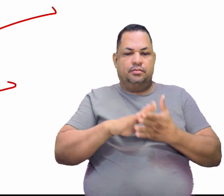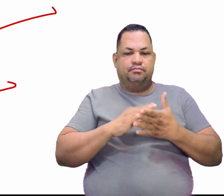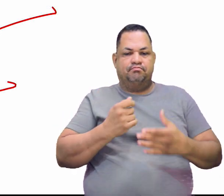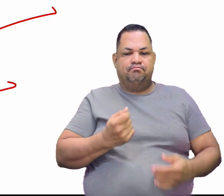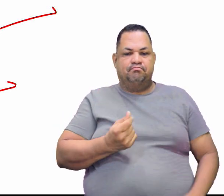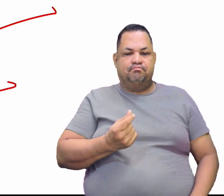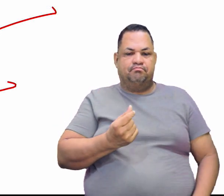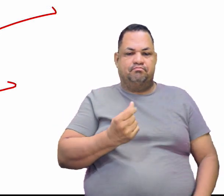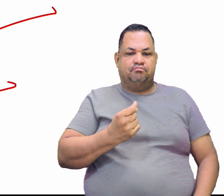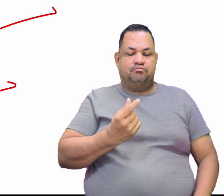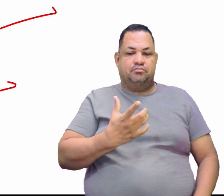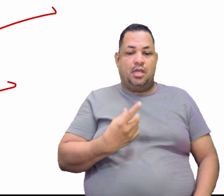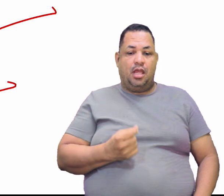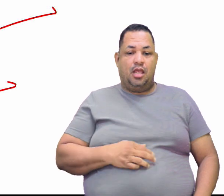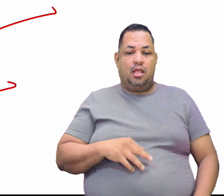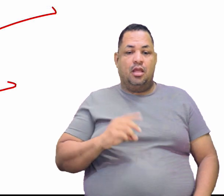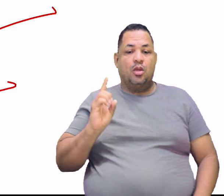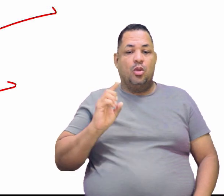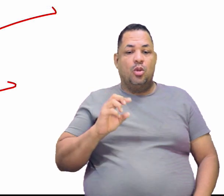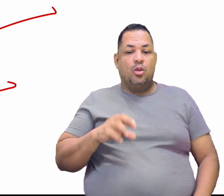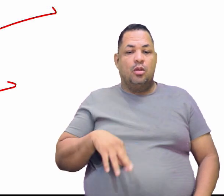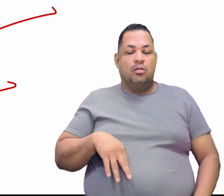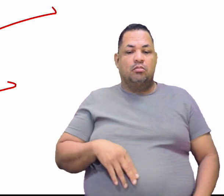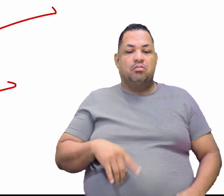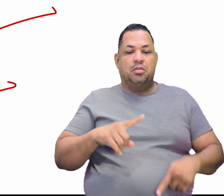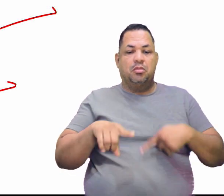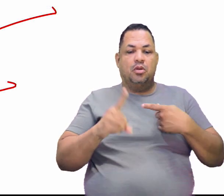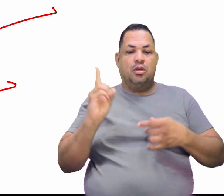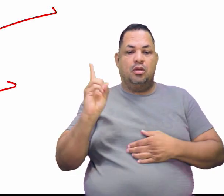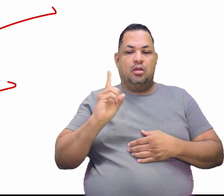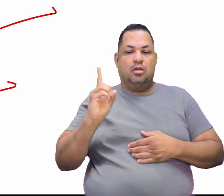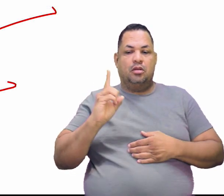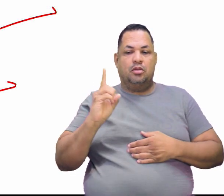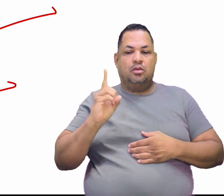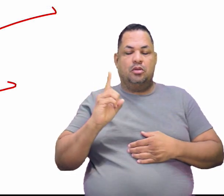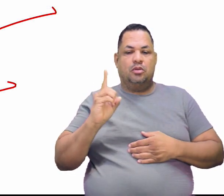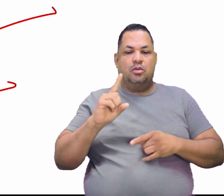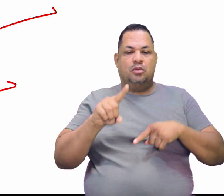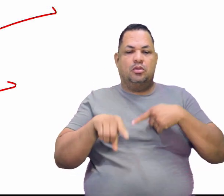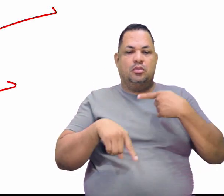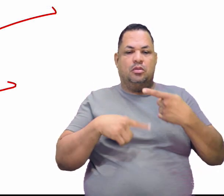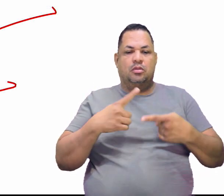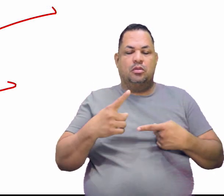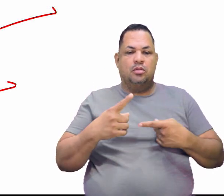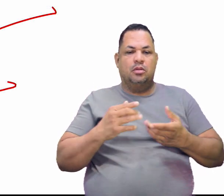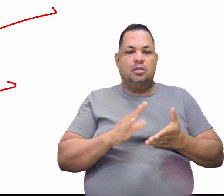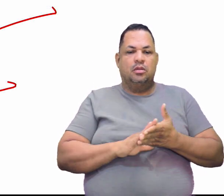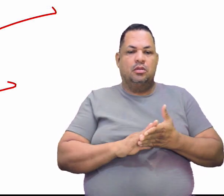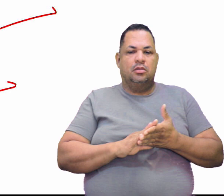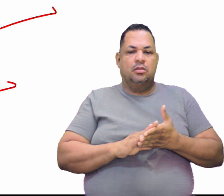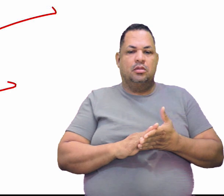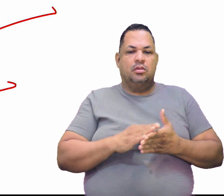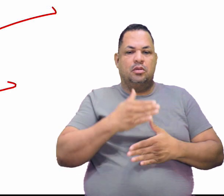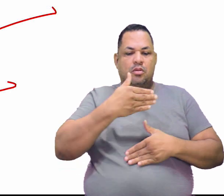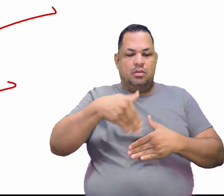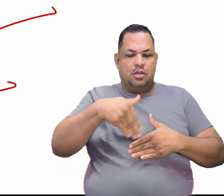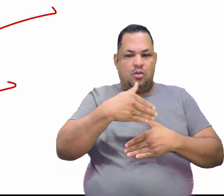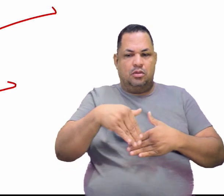um preço em dólar, só que depois começaram a tirar dormentes aqui mesmo na